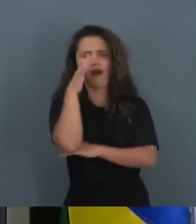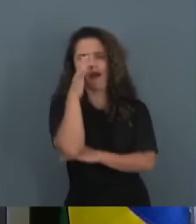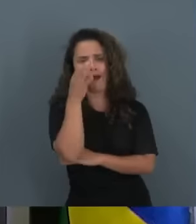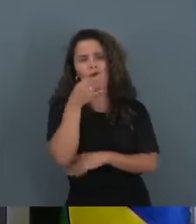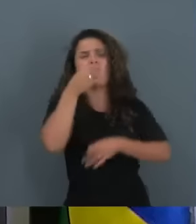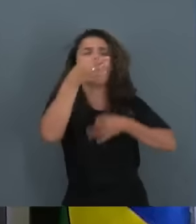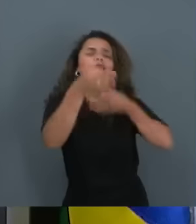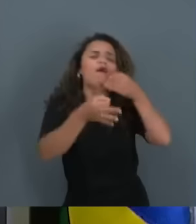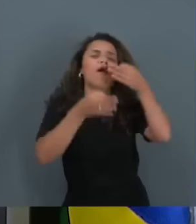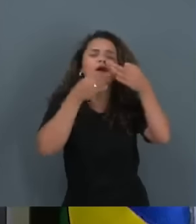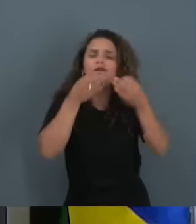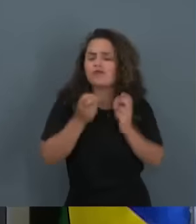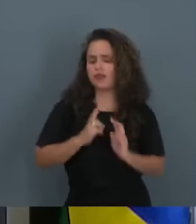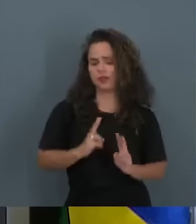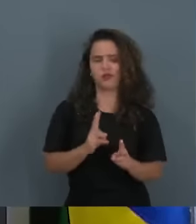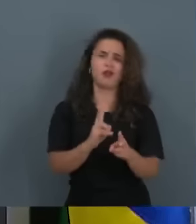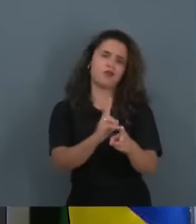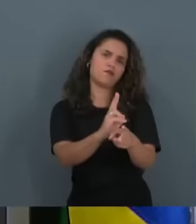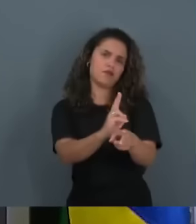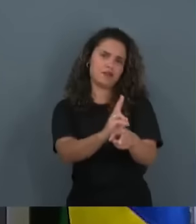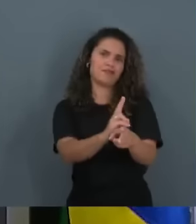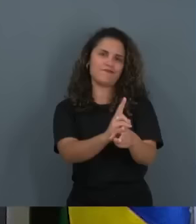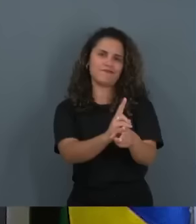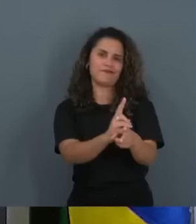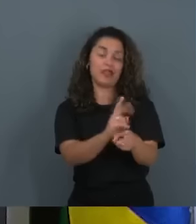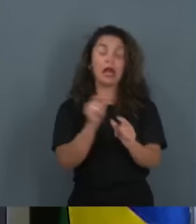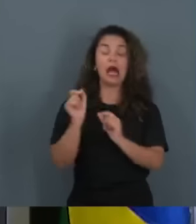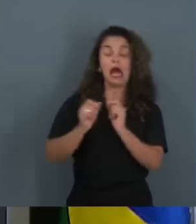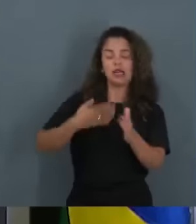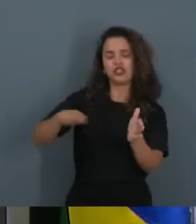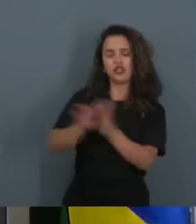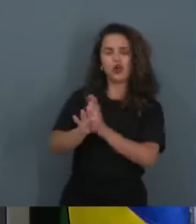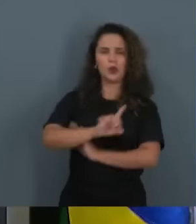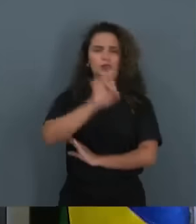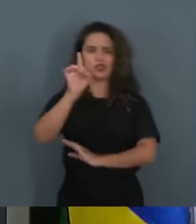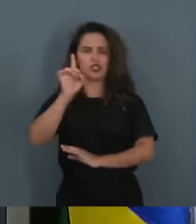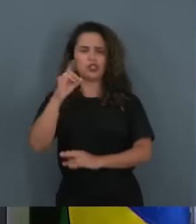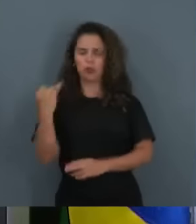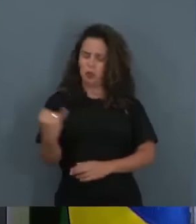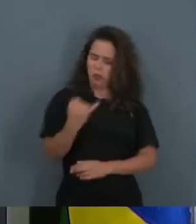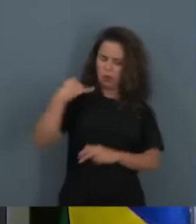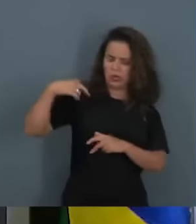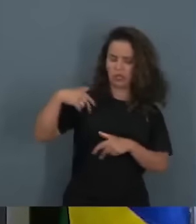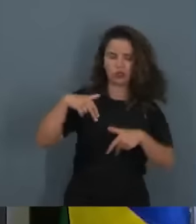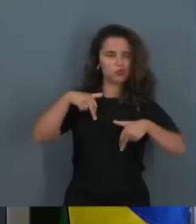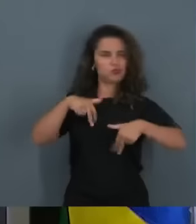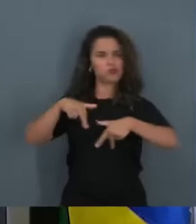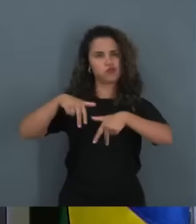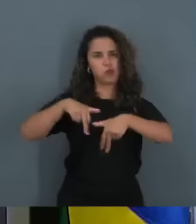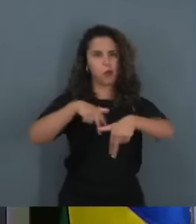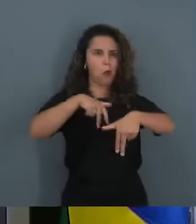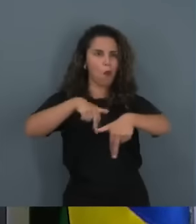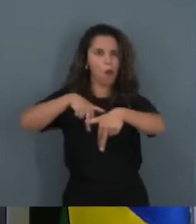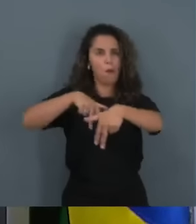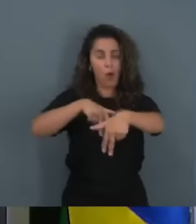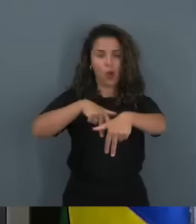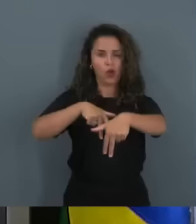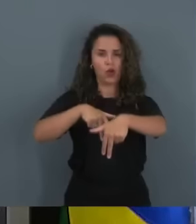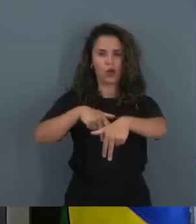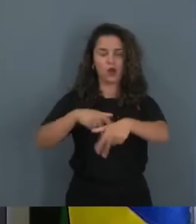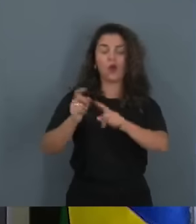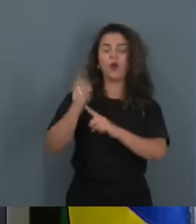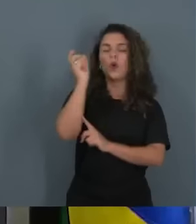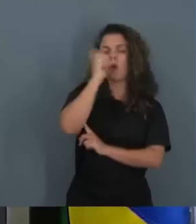elogiá-lo efusivamente. Chegado o dia de um grande desfile, os vigaristas